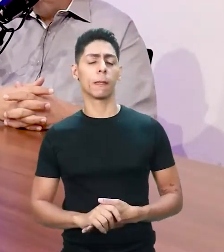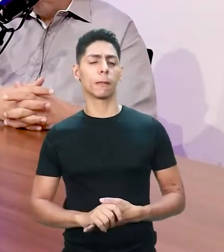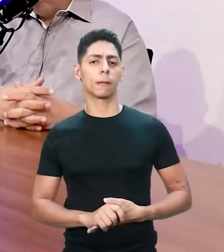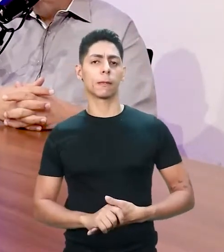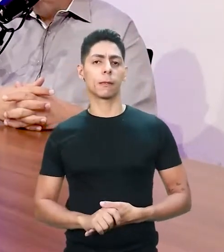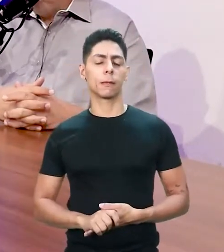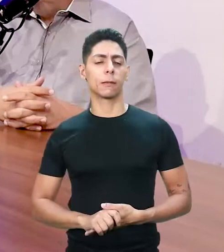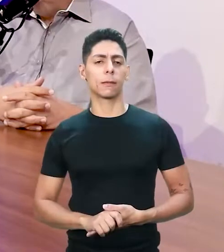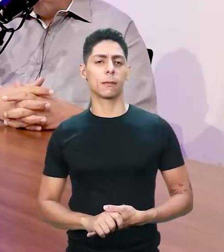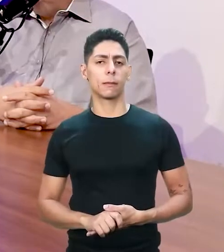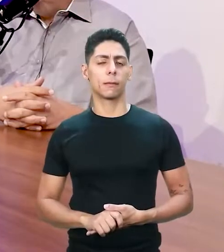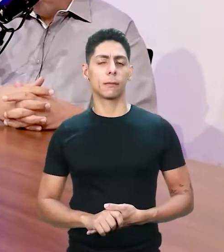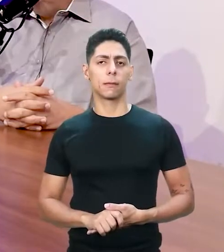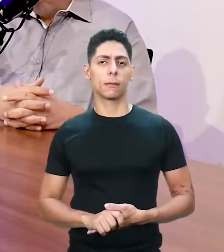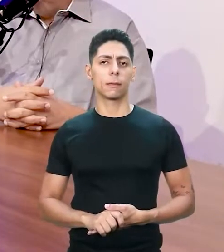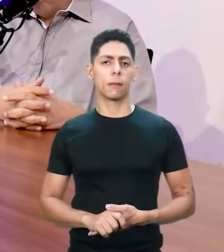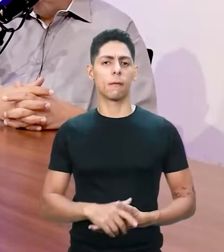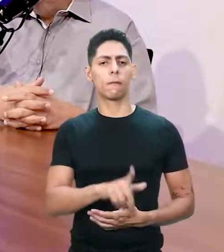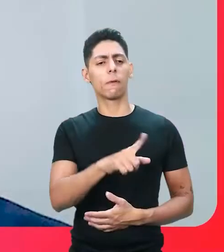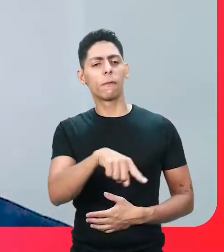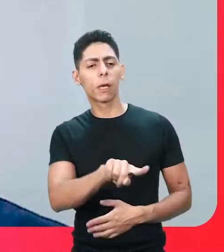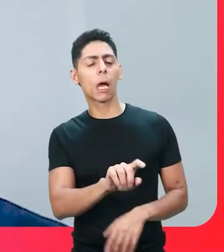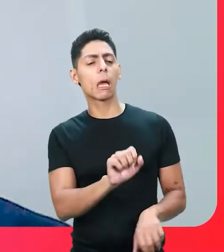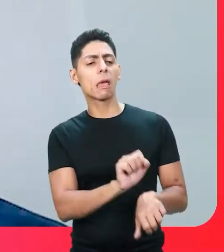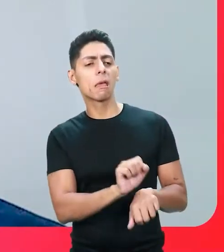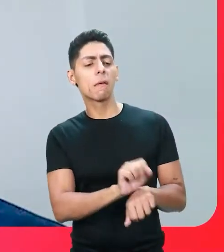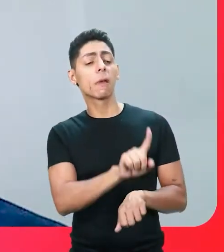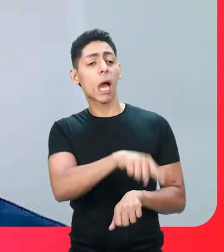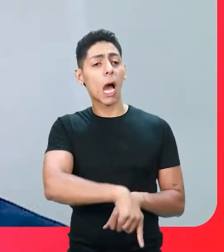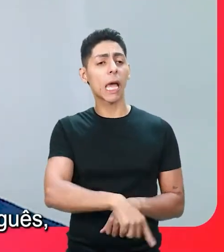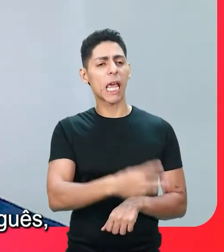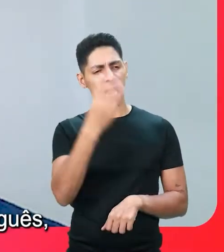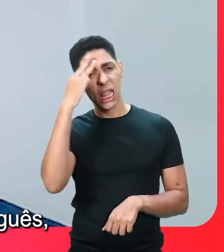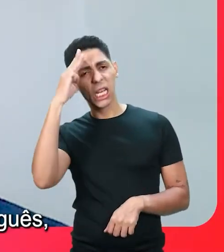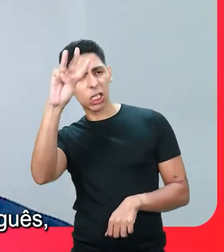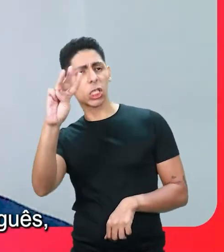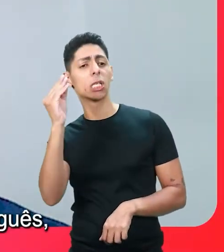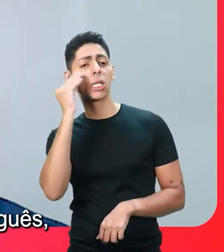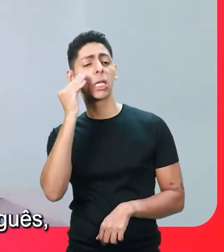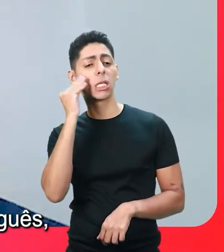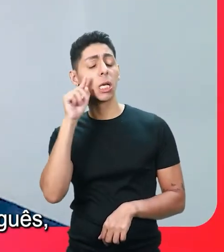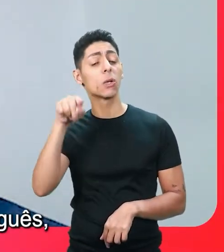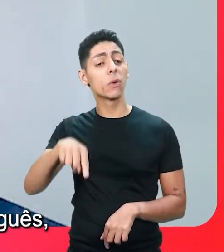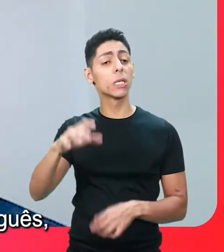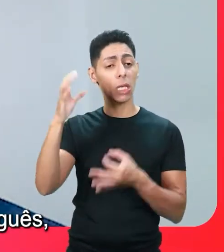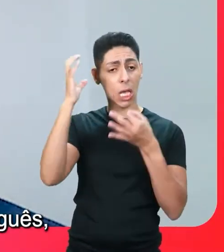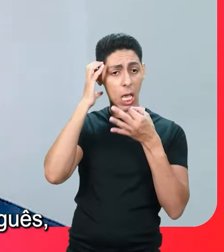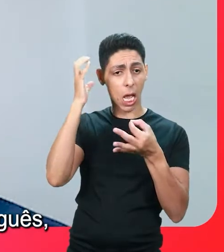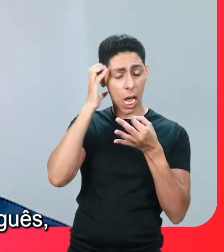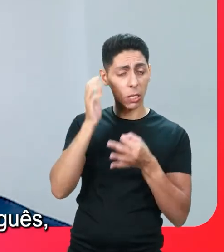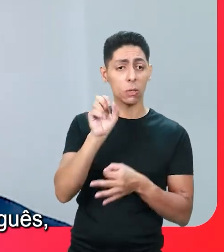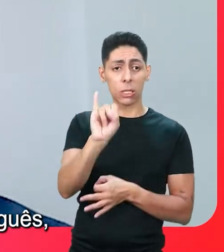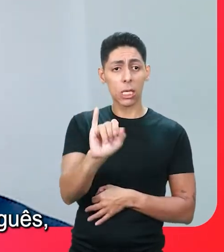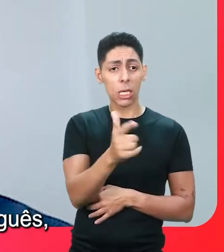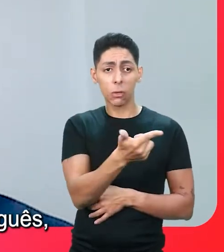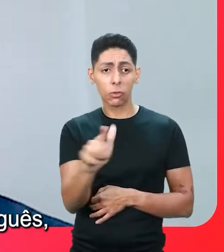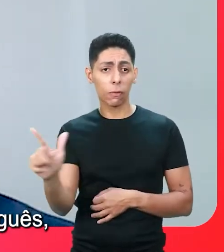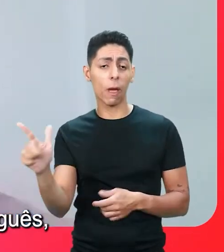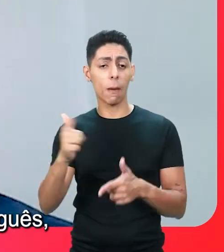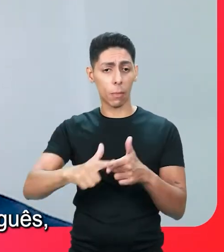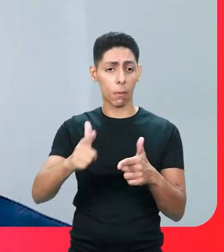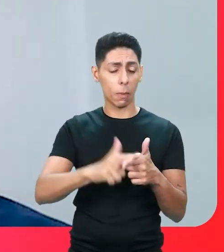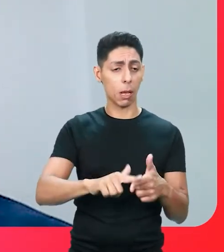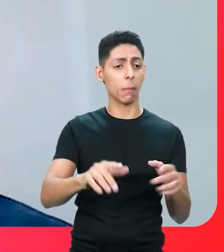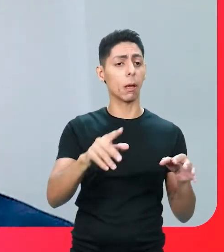Elinho, fique aí uns 3 dias testando, ouvindo esse rádio aqui. Se não voltar a dar defeito, é porque eu consertei e